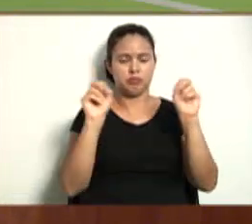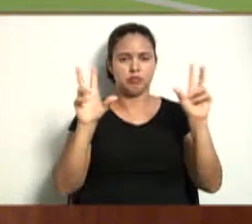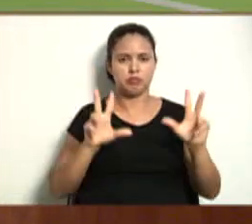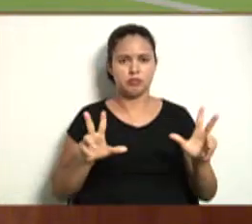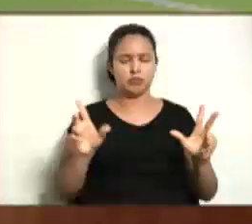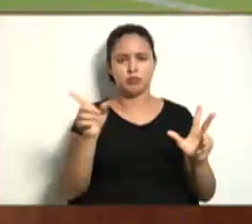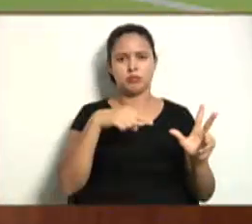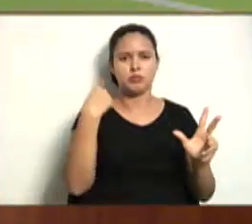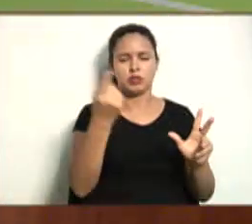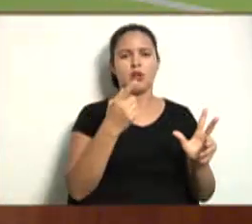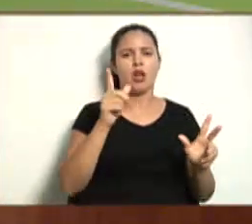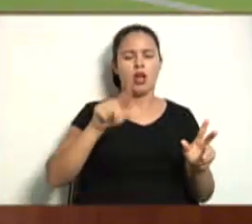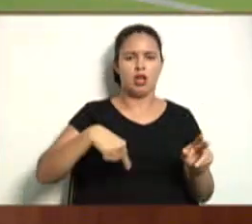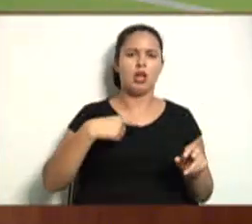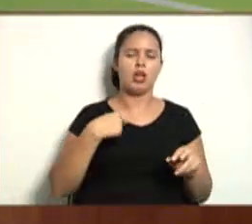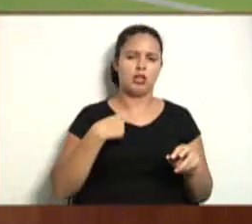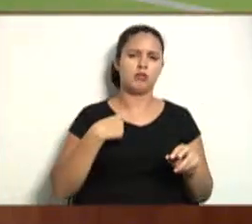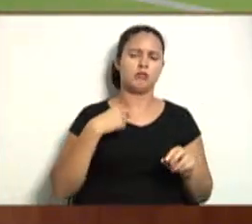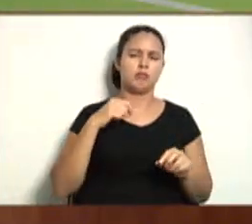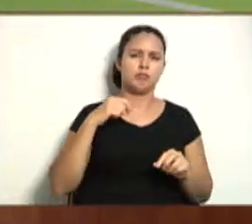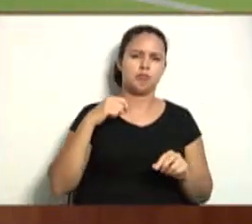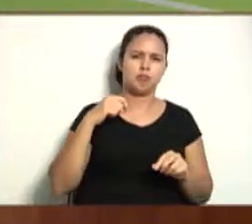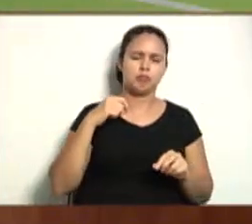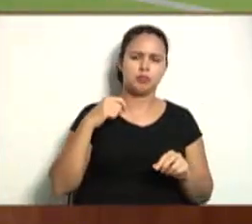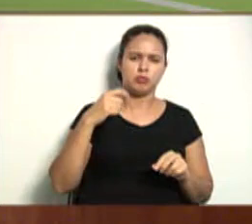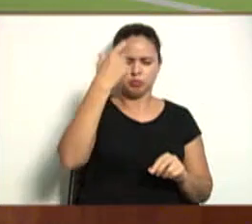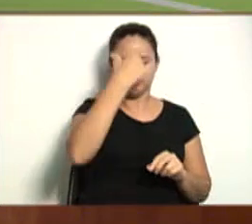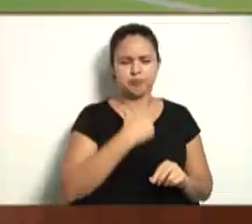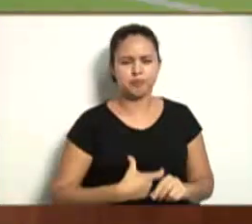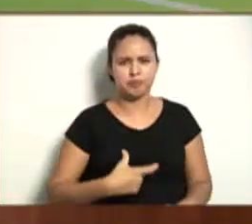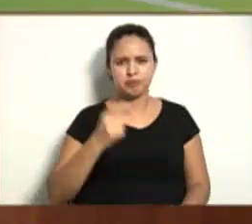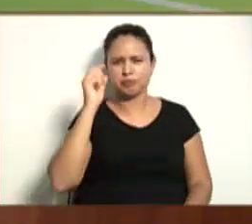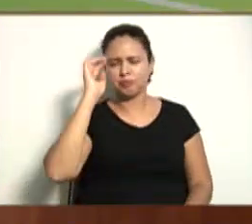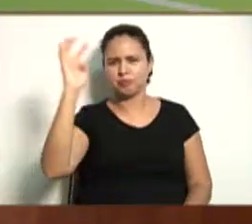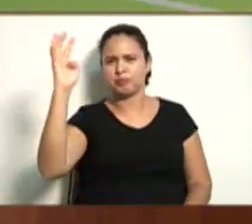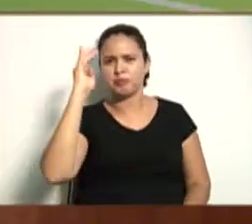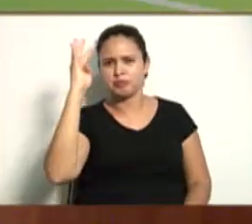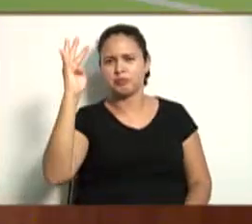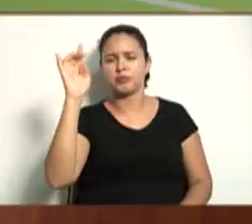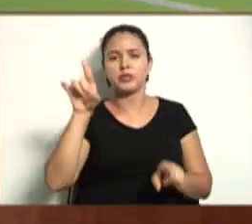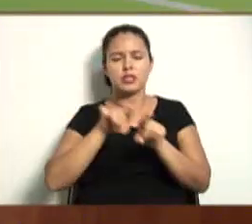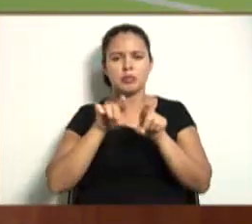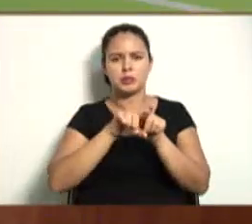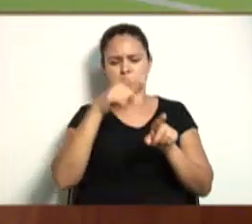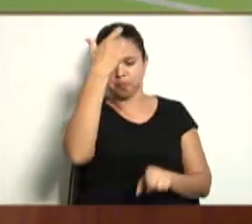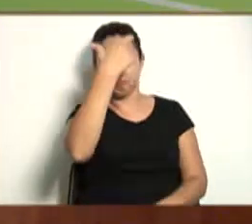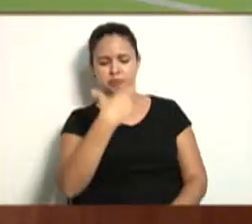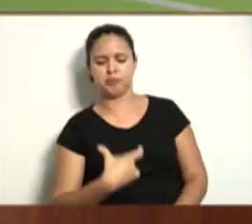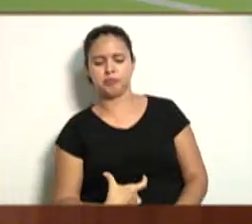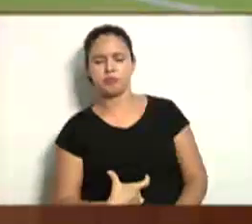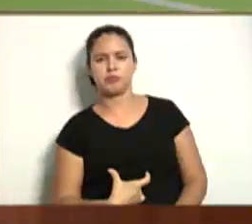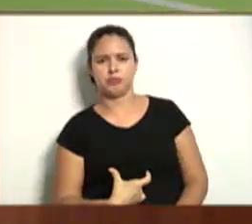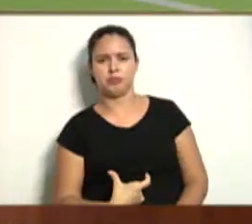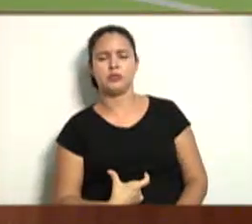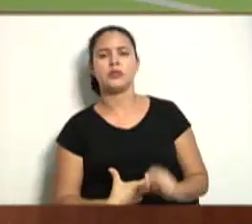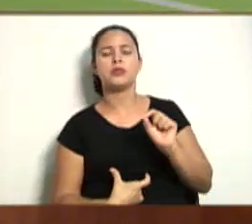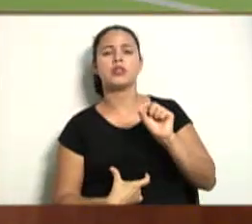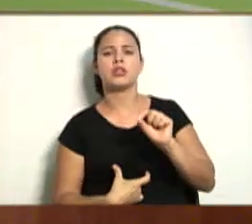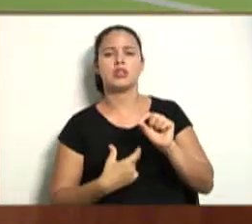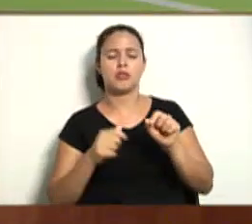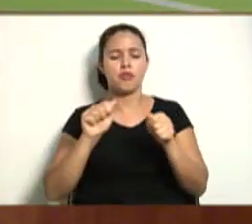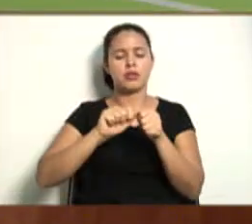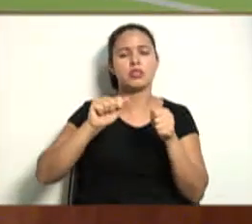fazemos. Nós somos o que pensamos, mas somos especialmente aquilo que fazemos. Se é perguntado para o seu pai